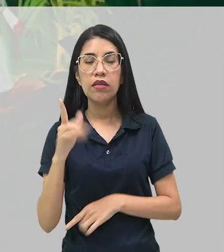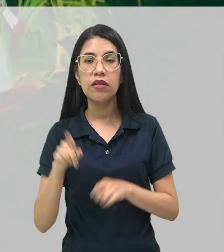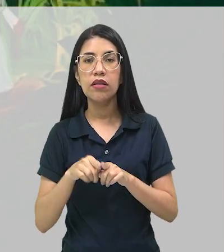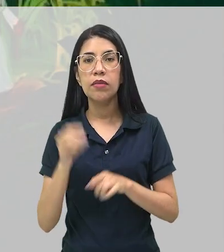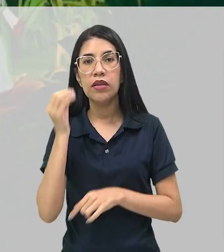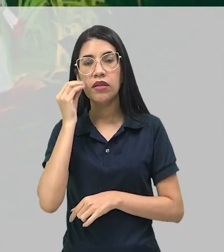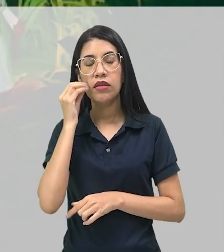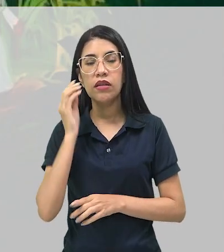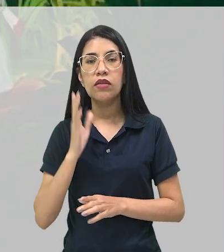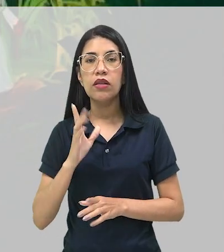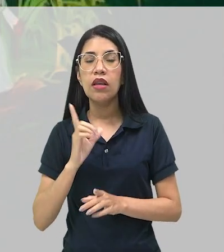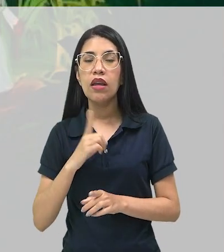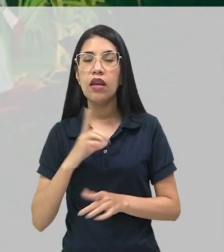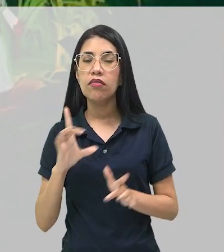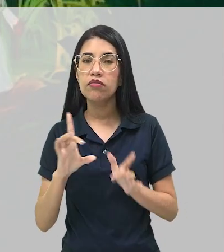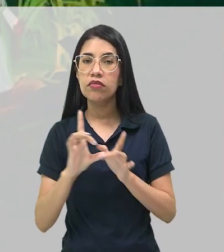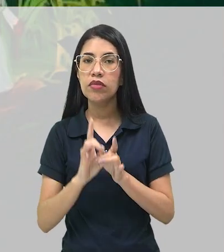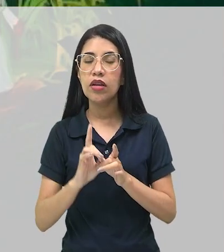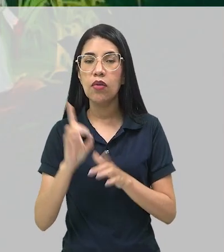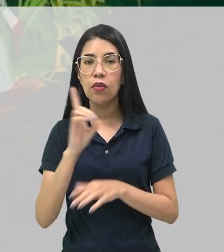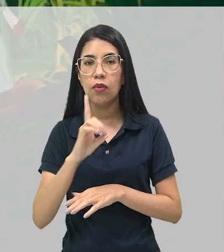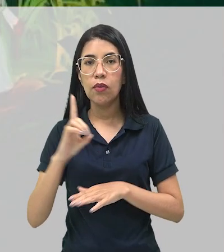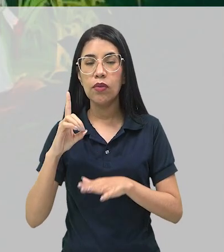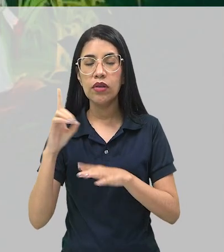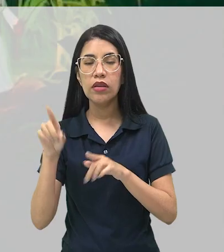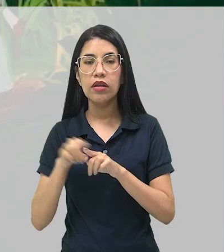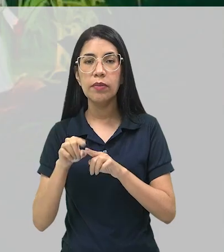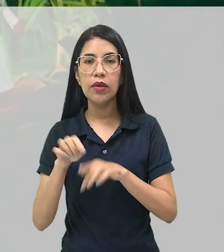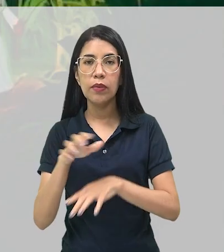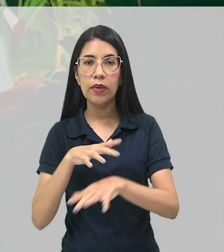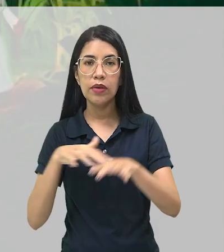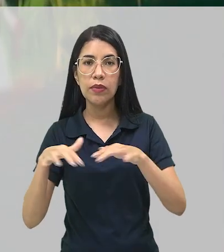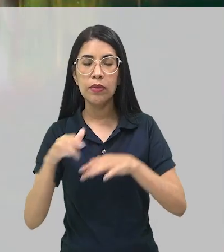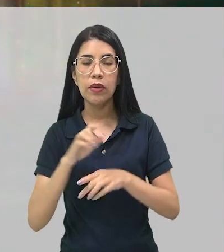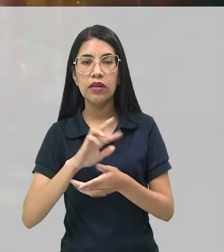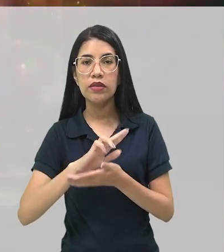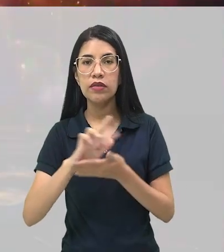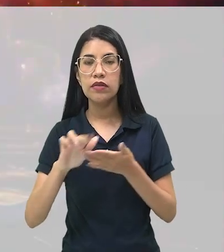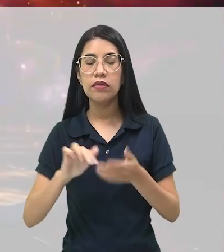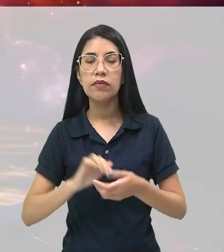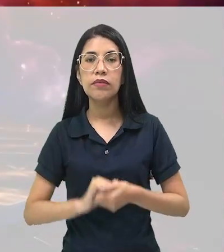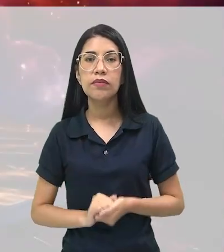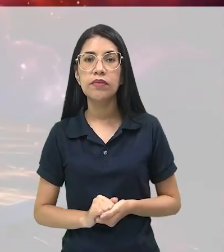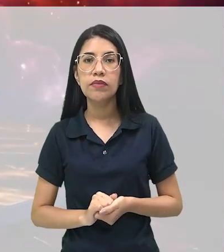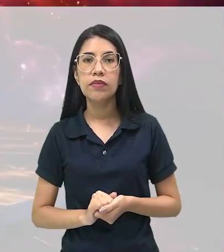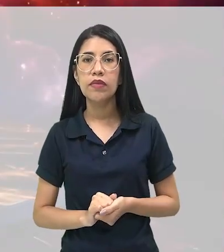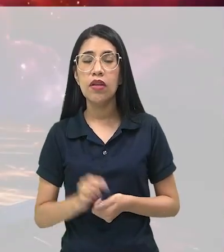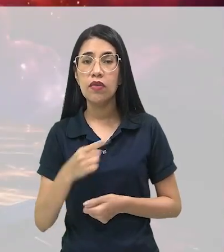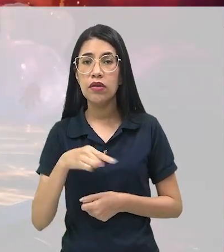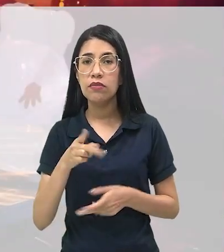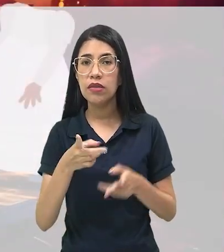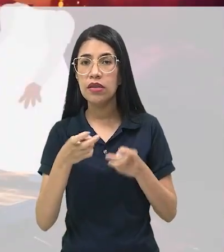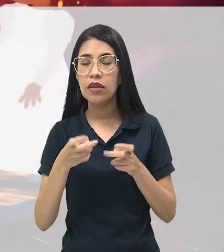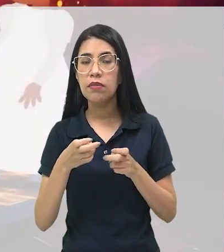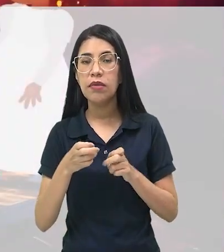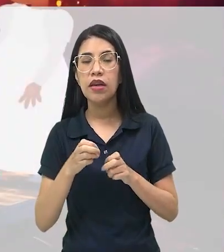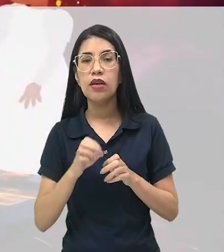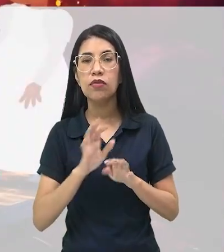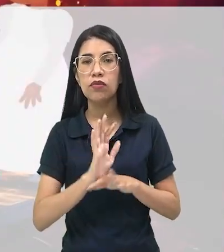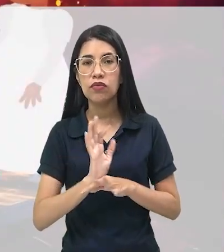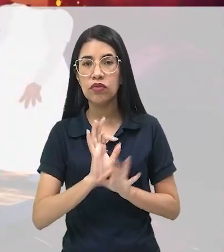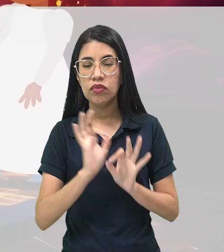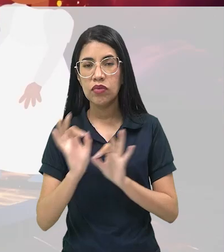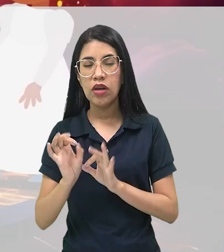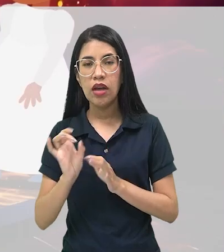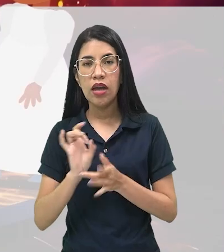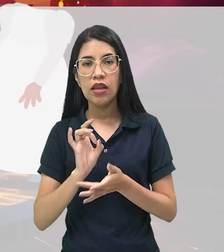uma união espiritual com o divino através dos rituais. Como vocês viram, cada religião tem